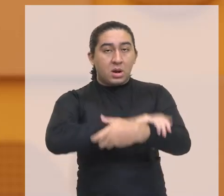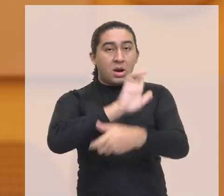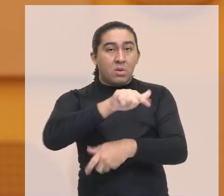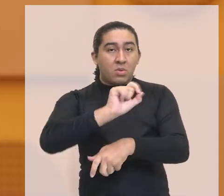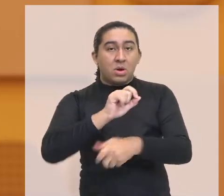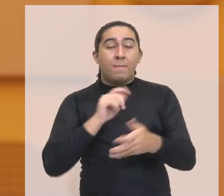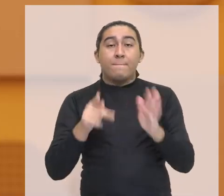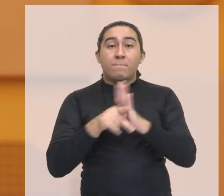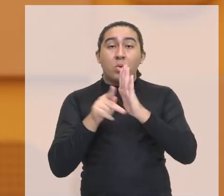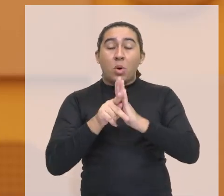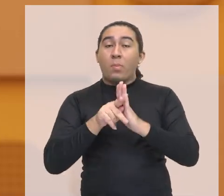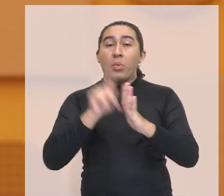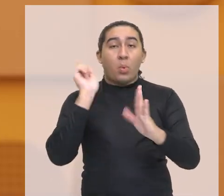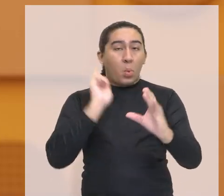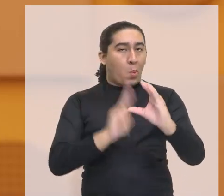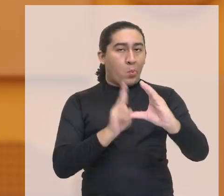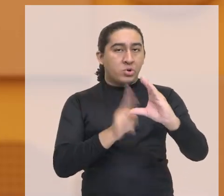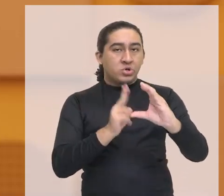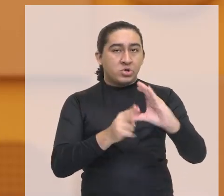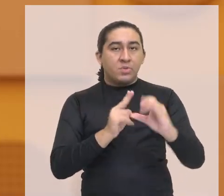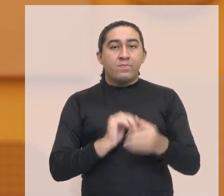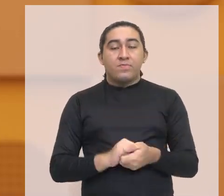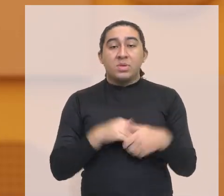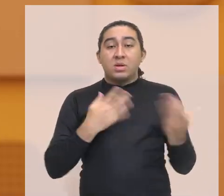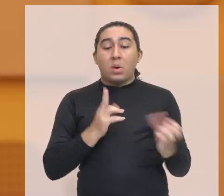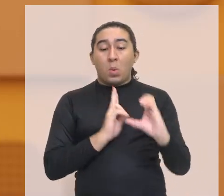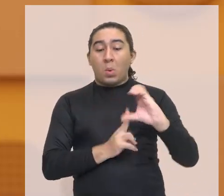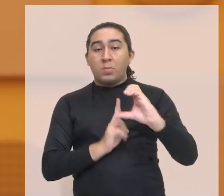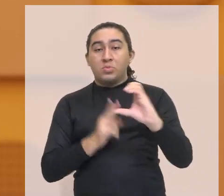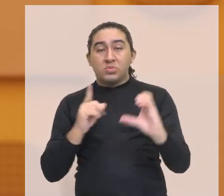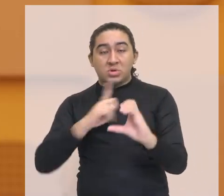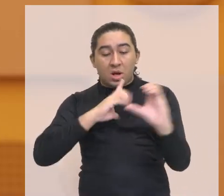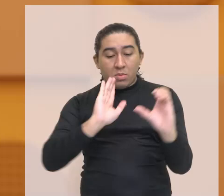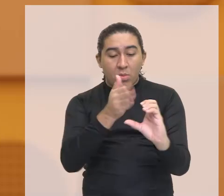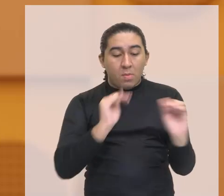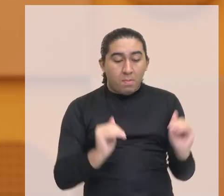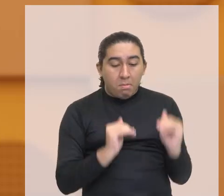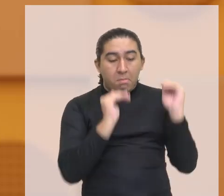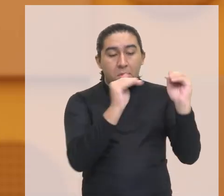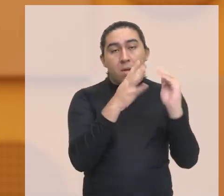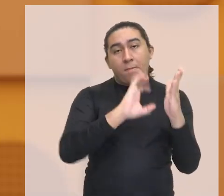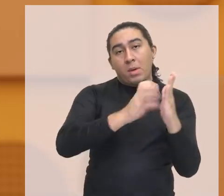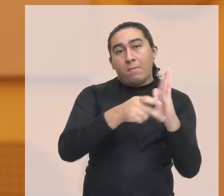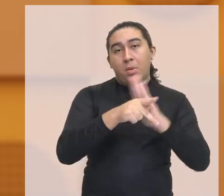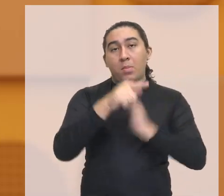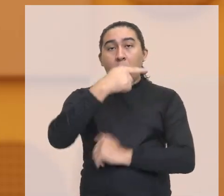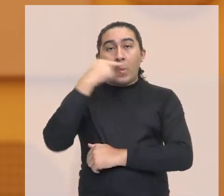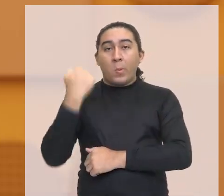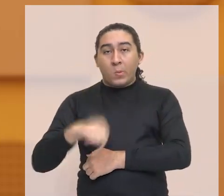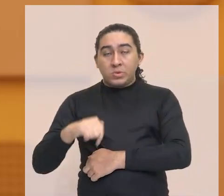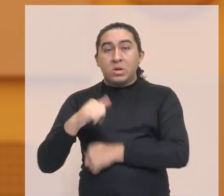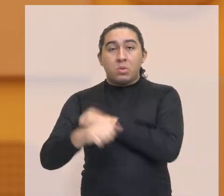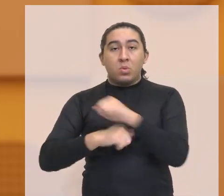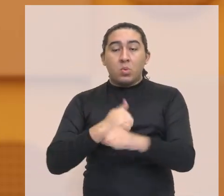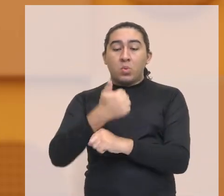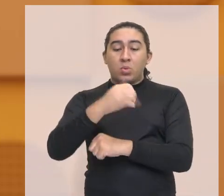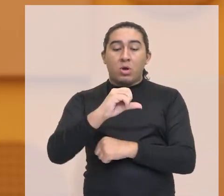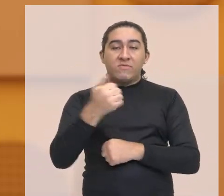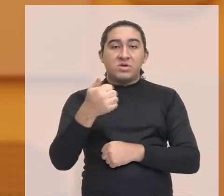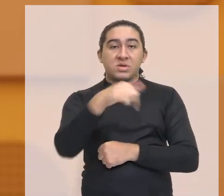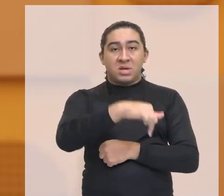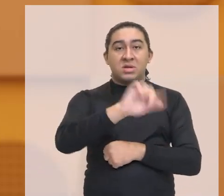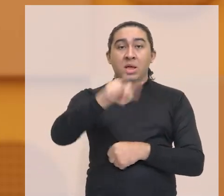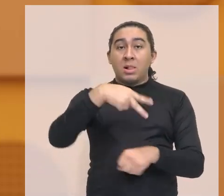Partido Comunista. Então esse Partido Comunista chegou ao poder na Rússia, lá em 17, e em 22